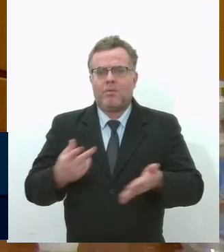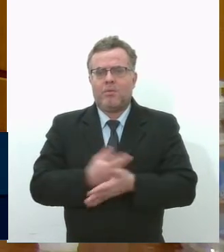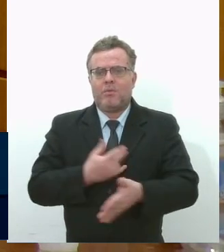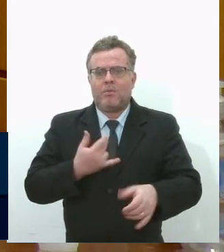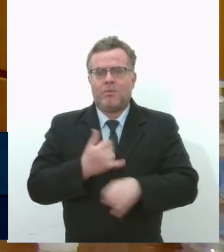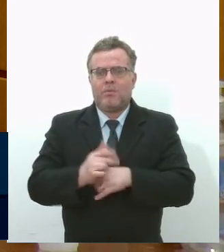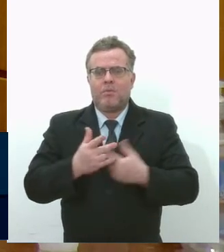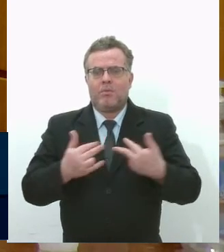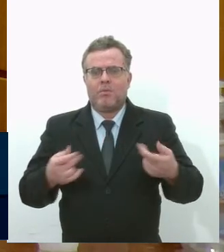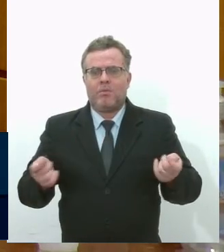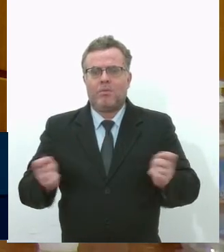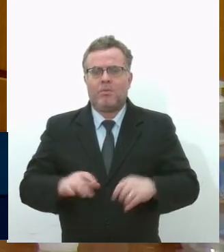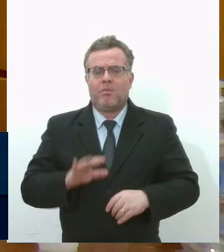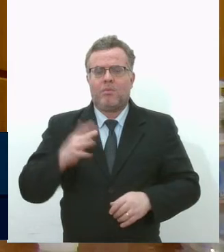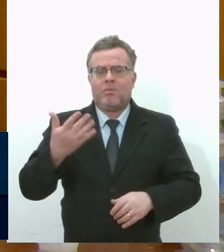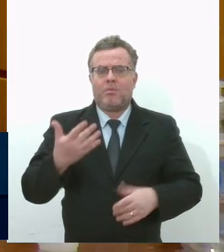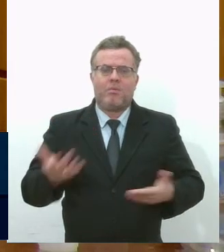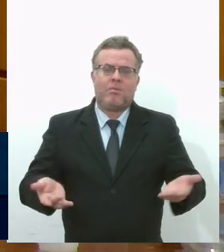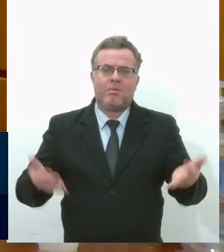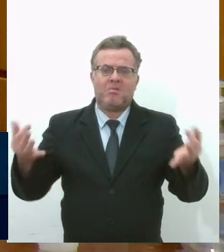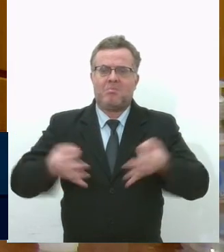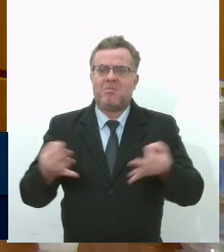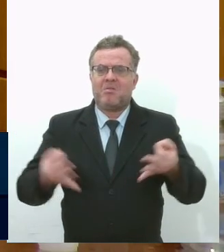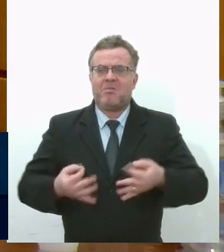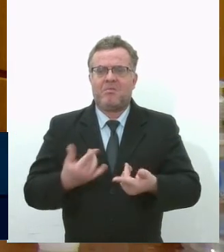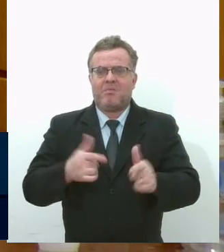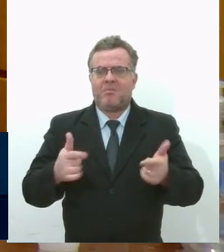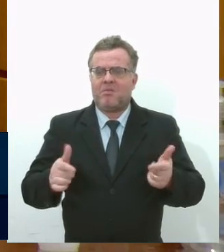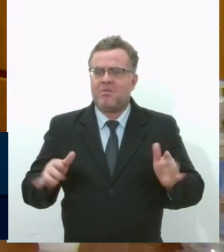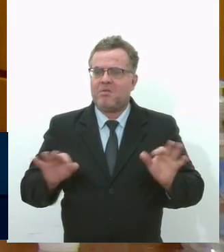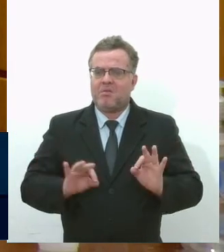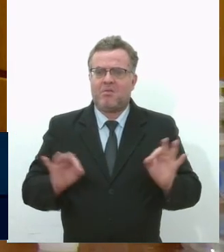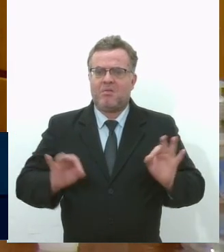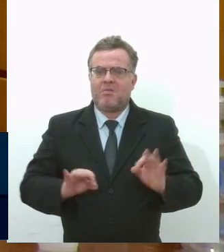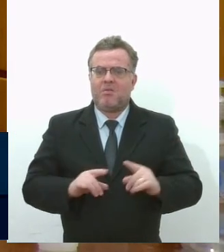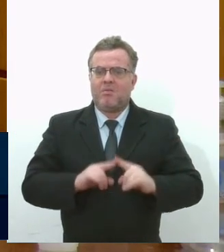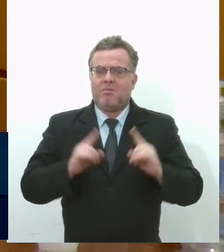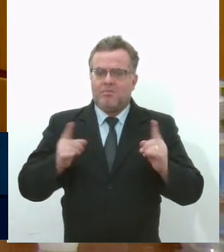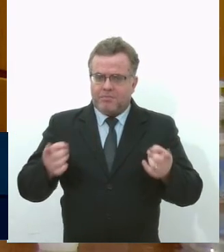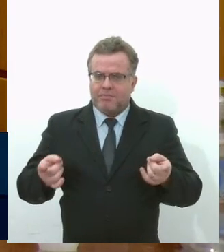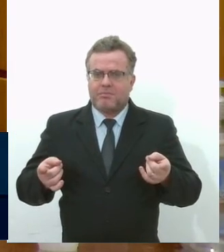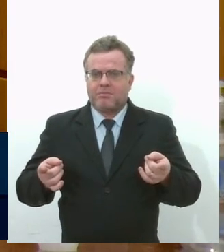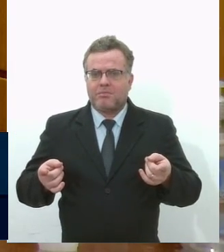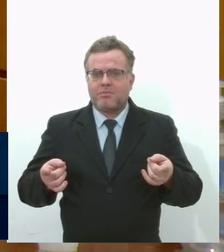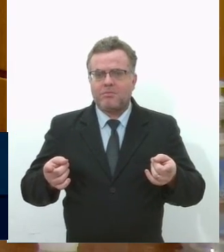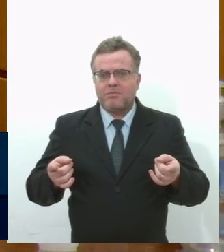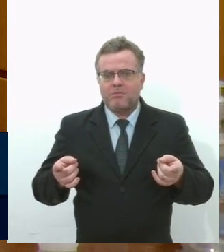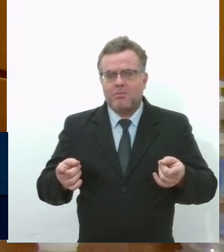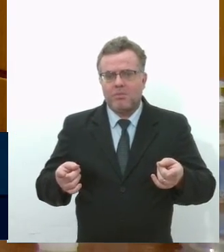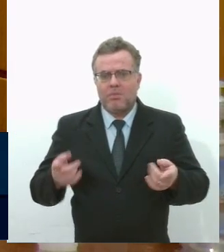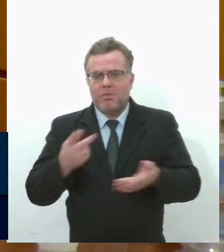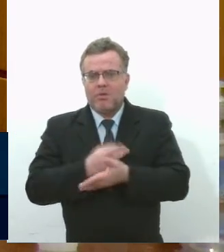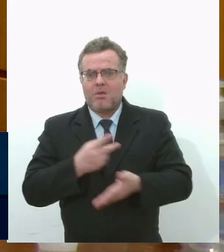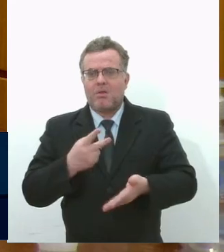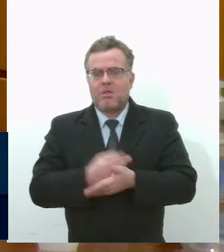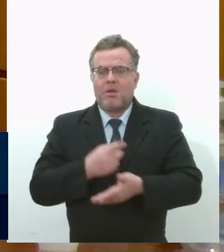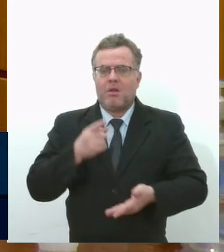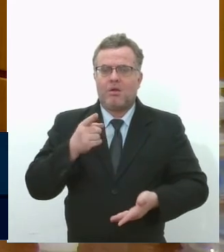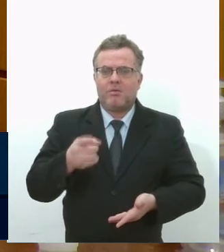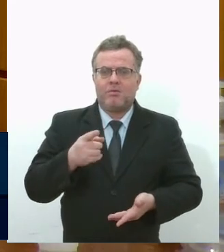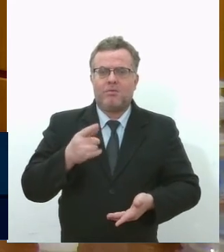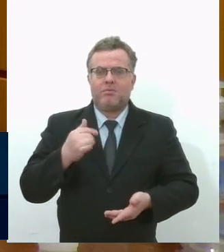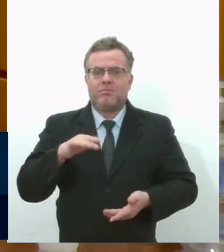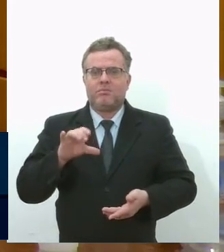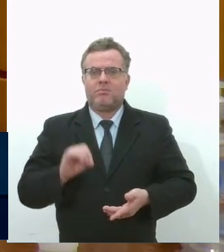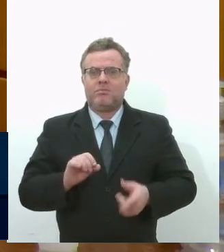existe, ninguém aqui está querendo passar. Agora, quando há um erro do fisco, o